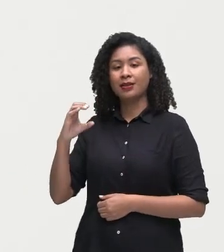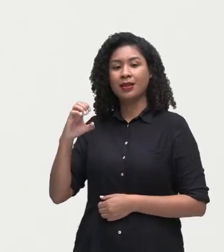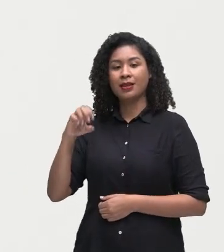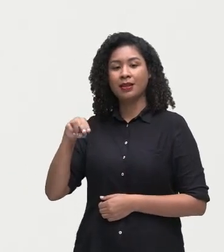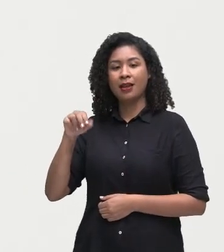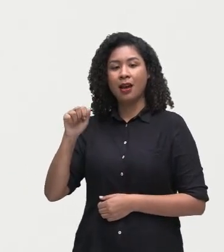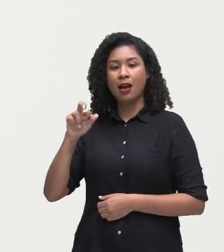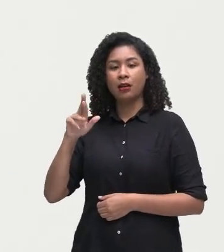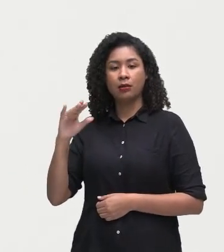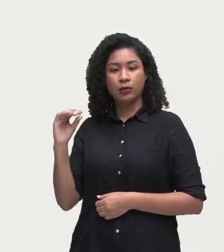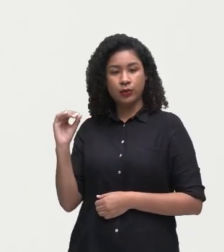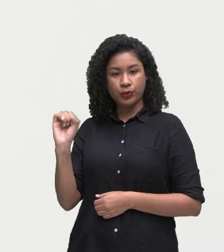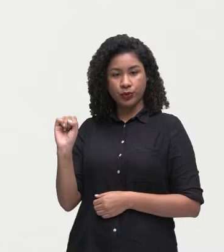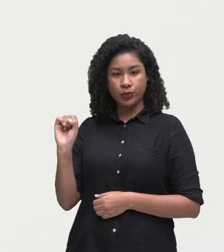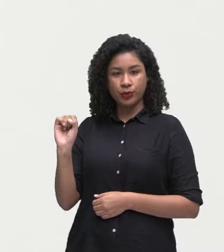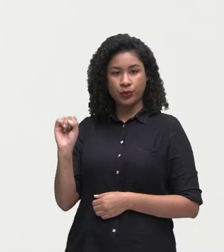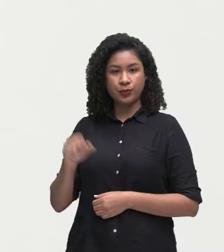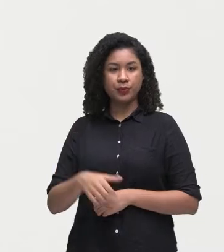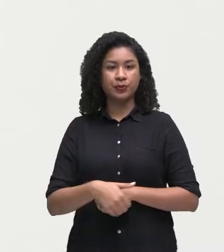mercenários.